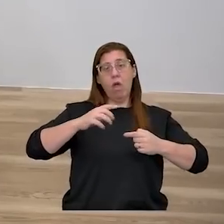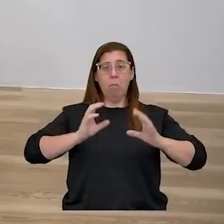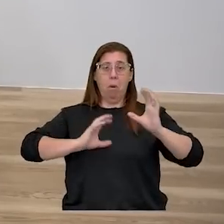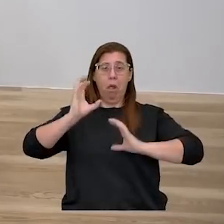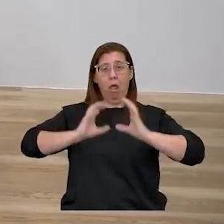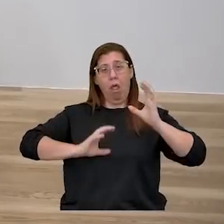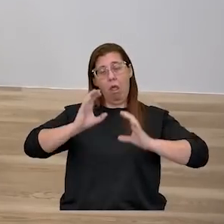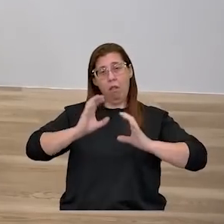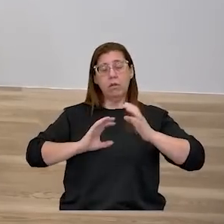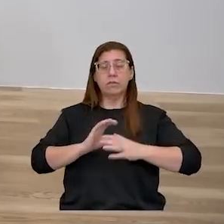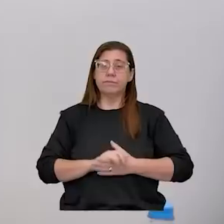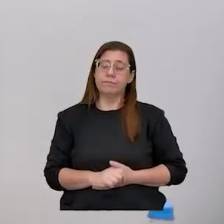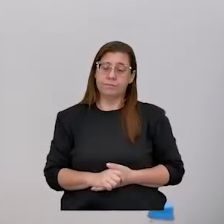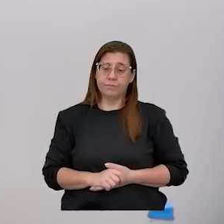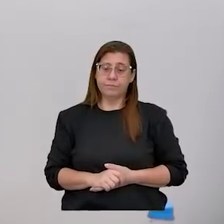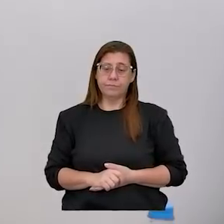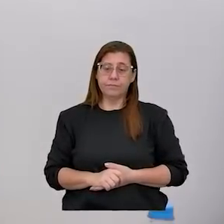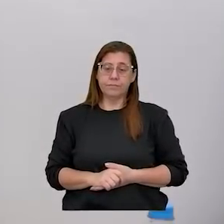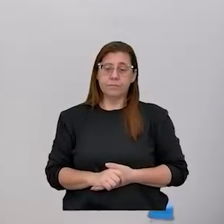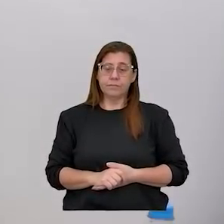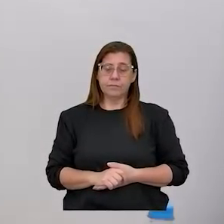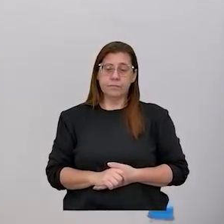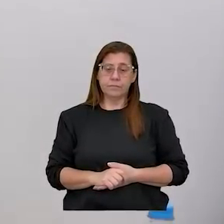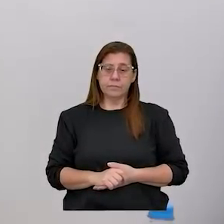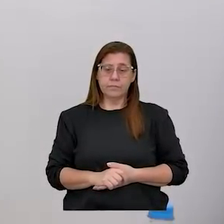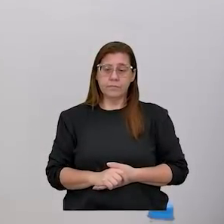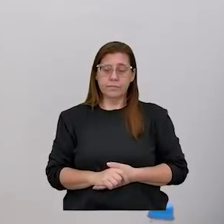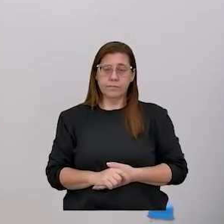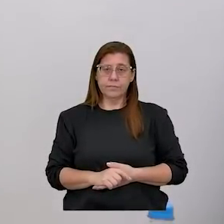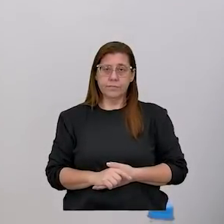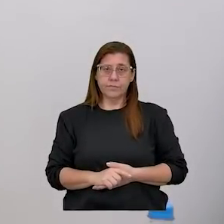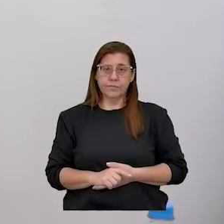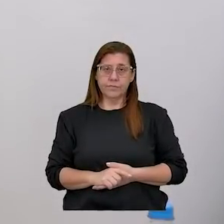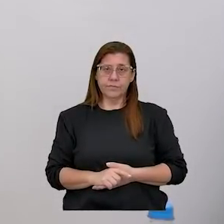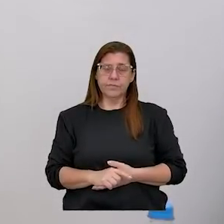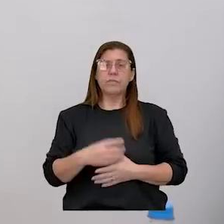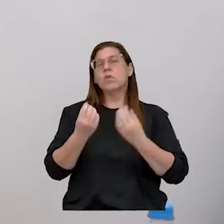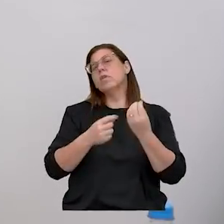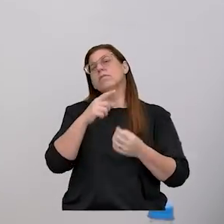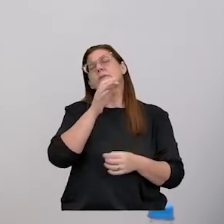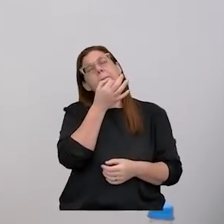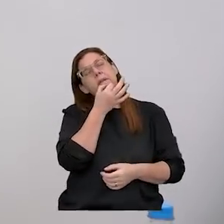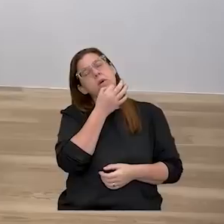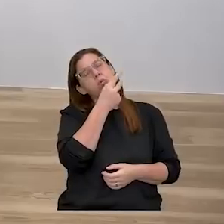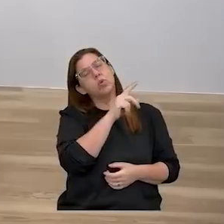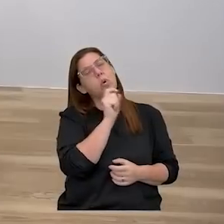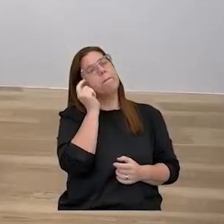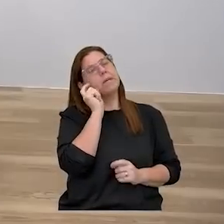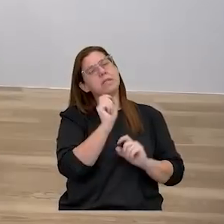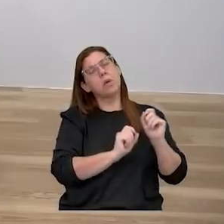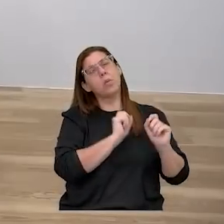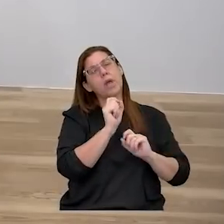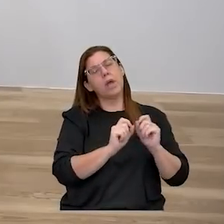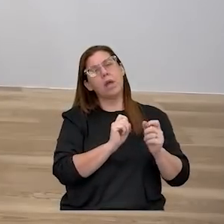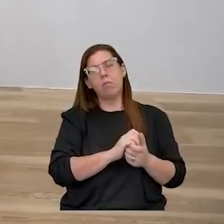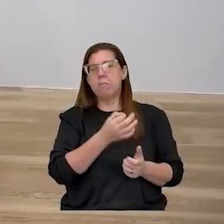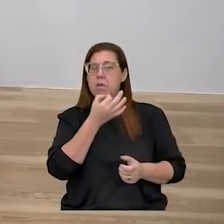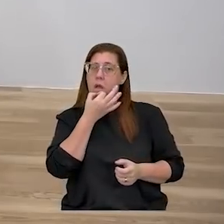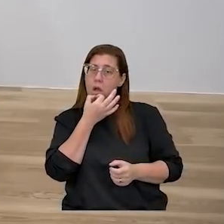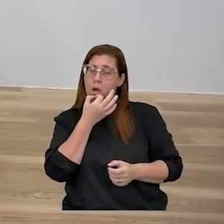várias opiniões. Os participantes envolvidos costumam defender ideias opostas, senão não tem